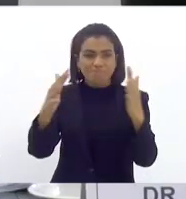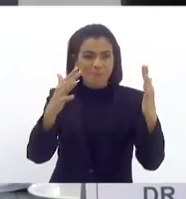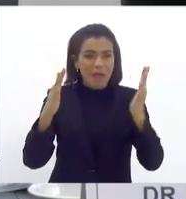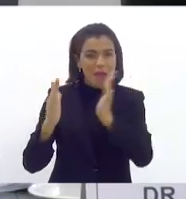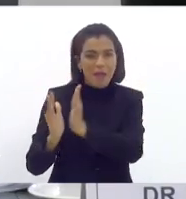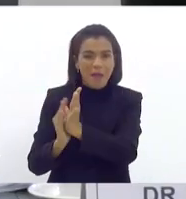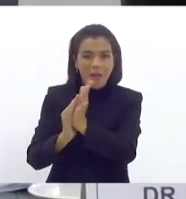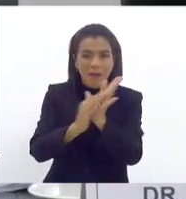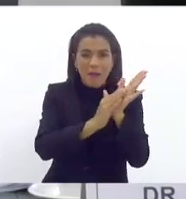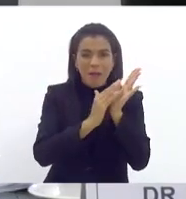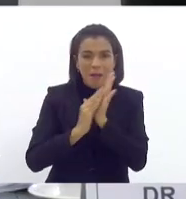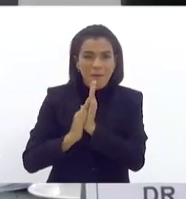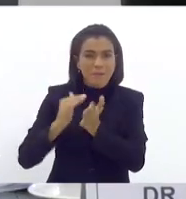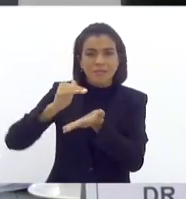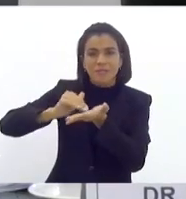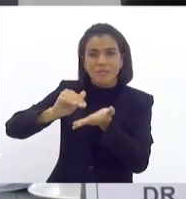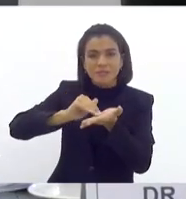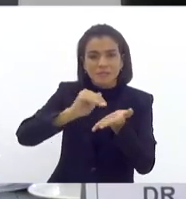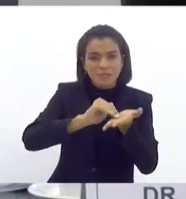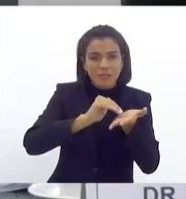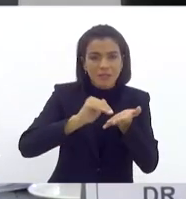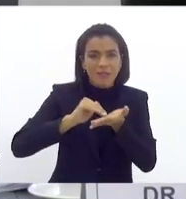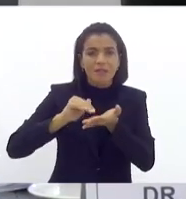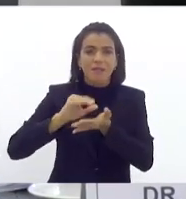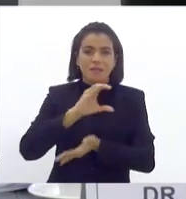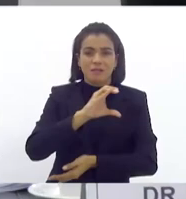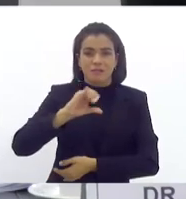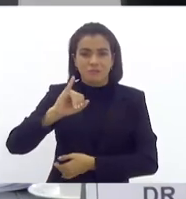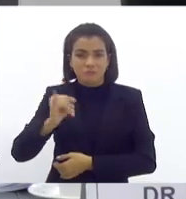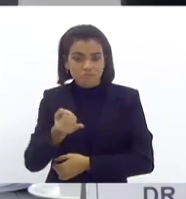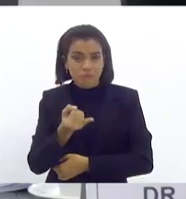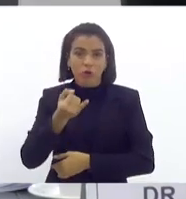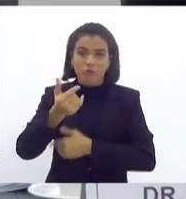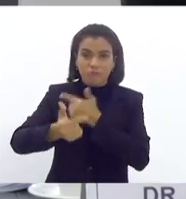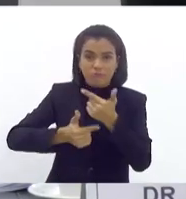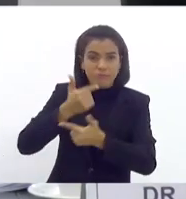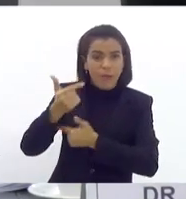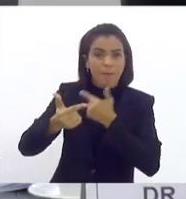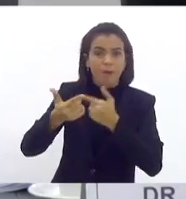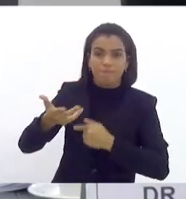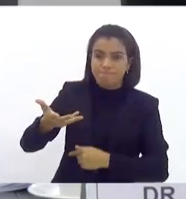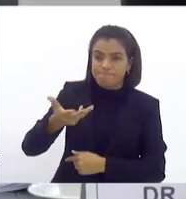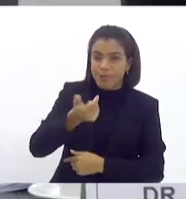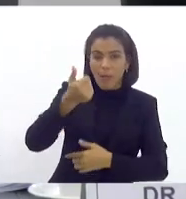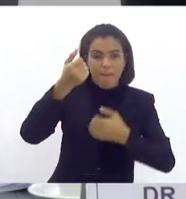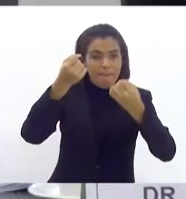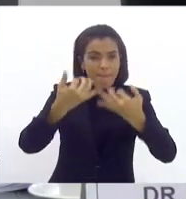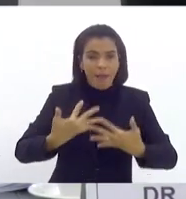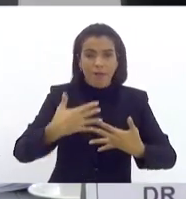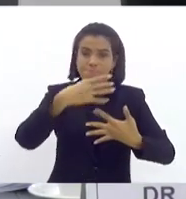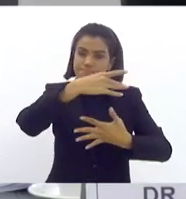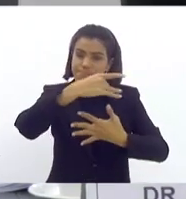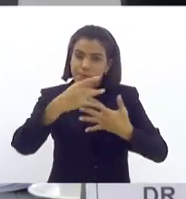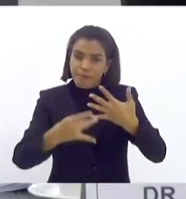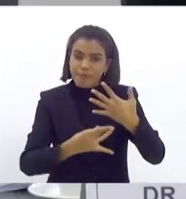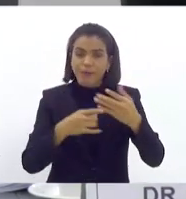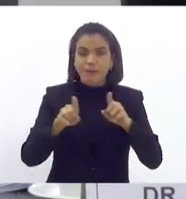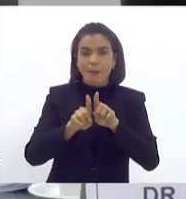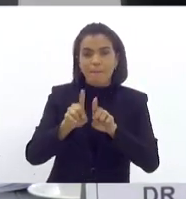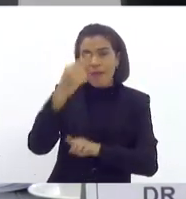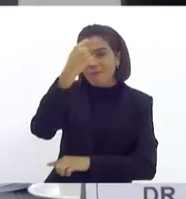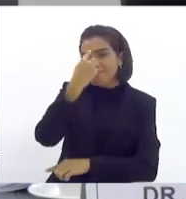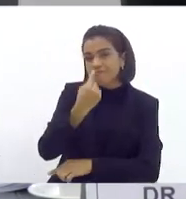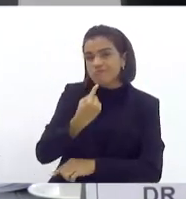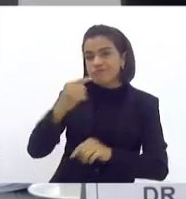Excelências, parabéns aí à Secretaria da CCJ, que fez esse trabalho aí bem explicativo, ilustrativo de tudo que a